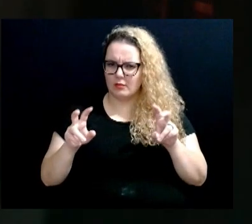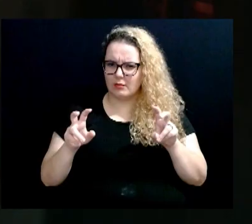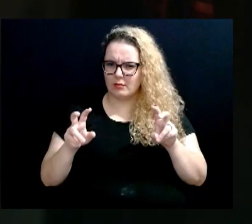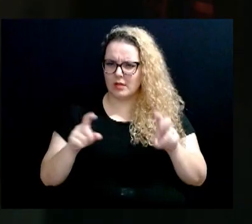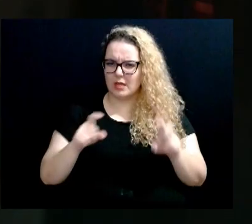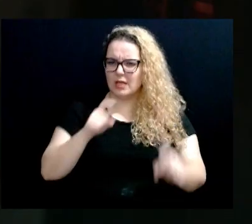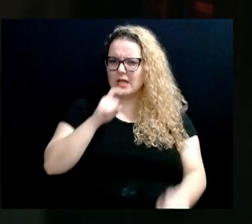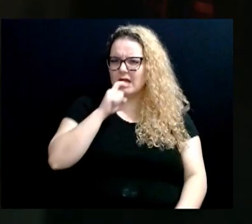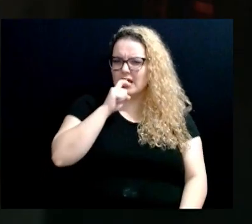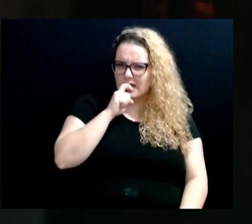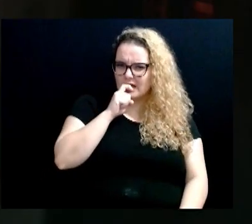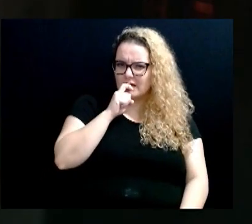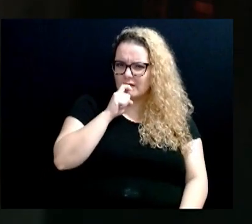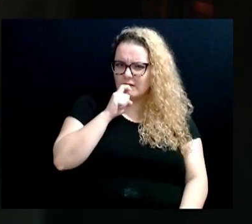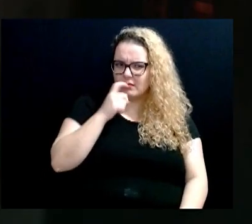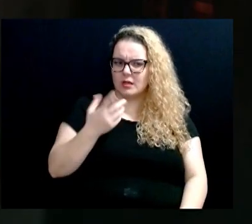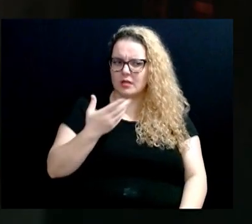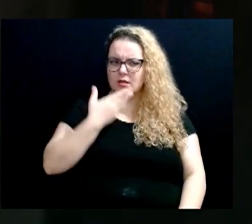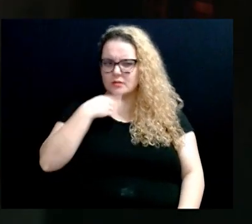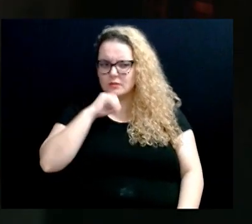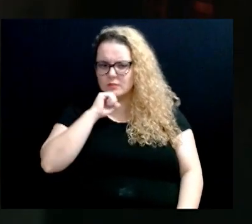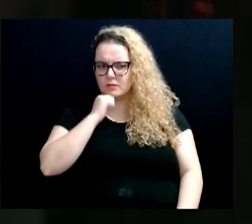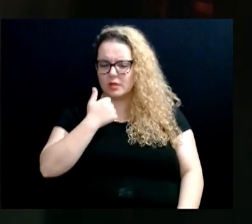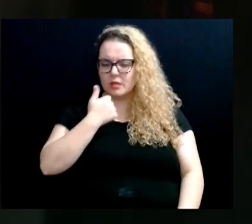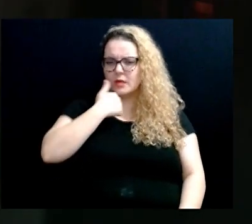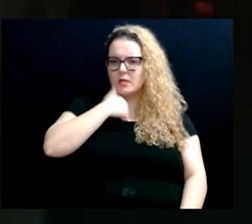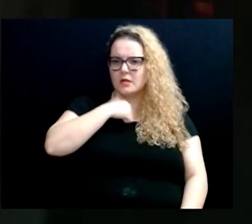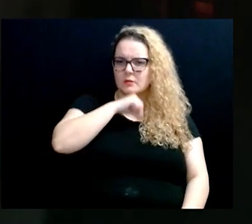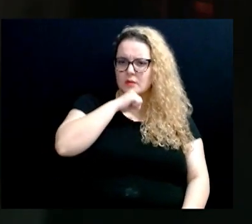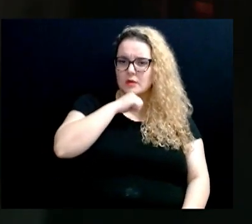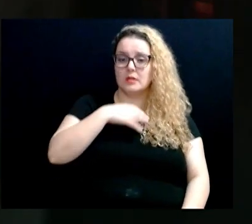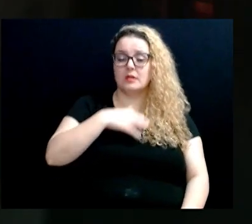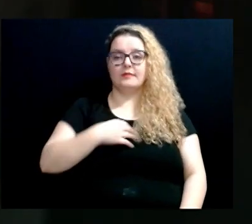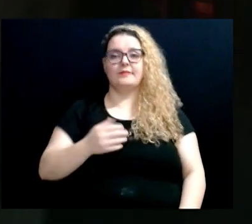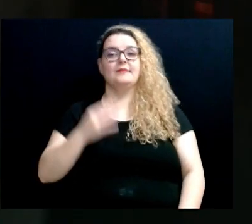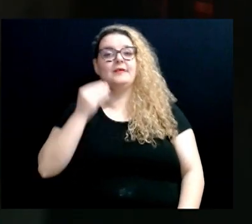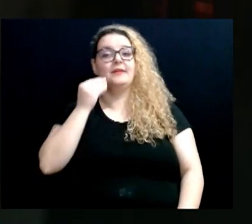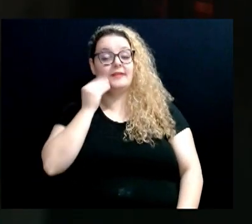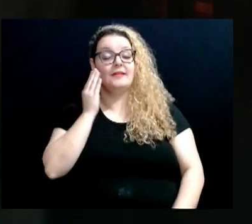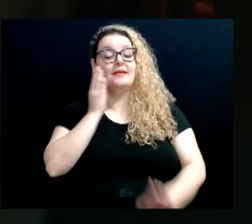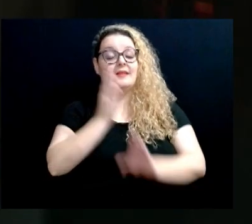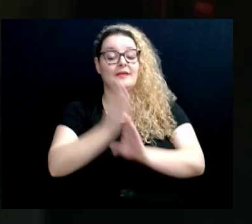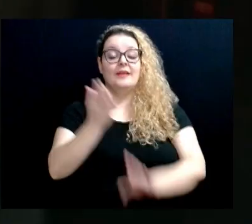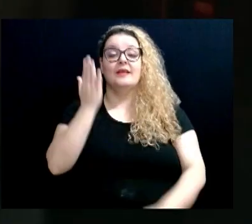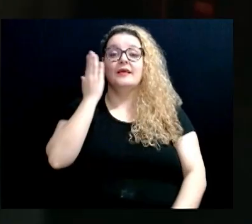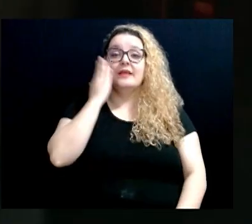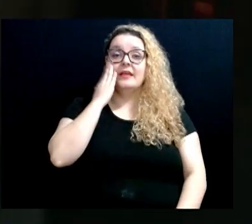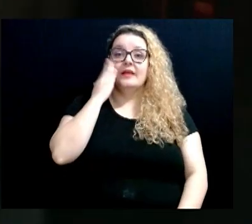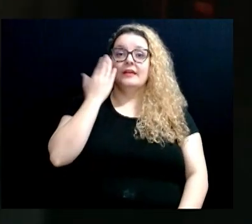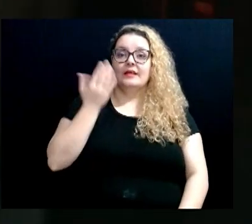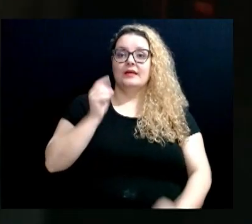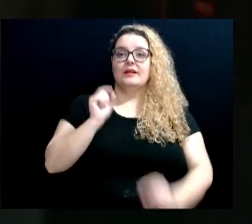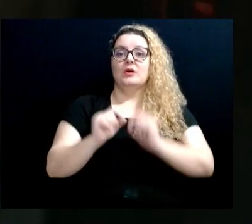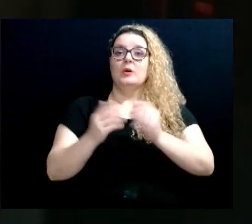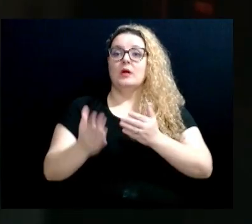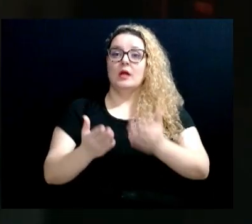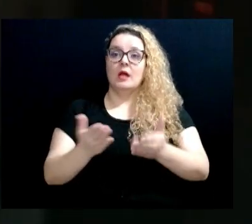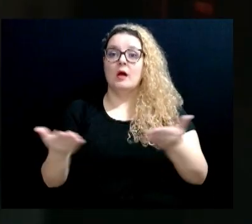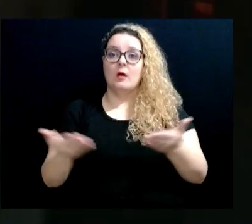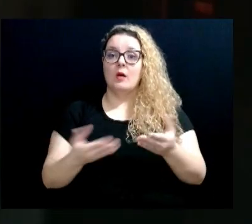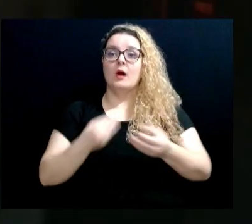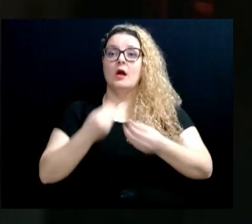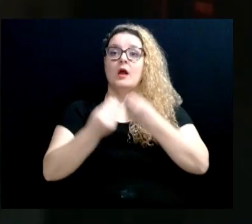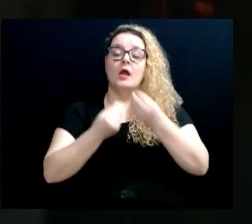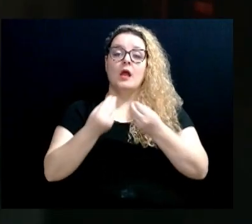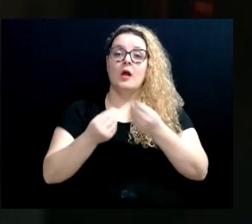entre pais e filhos? A gente vai tentar descobrir hoje. Nós vamos entender do que se trata hoje e como a gente faz para